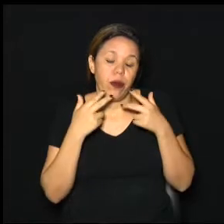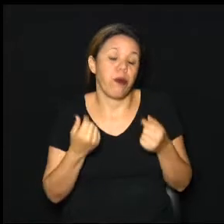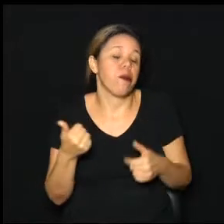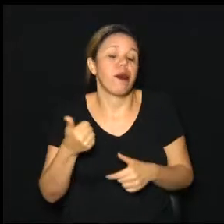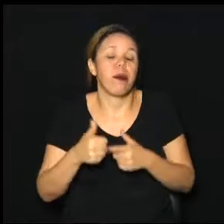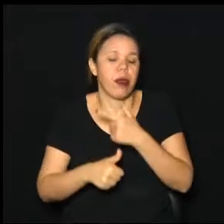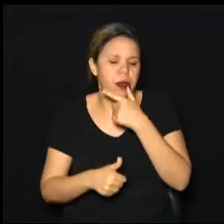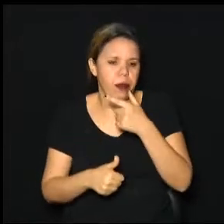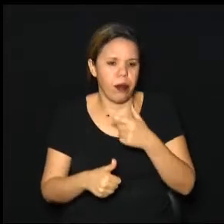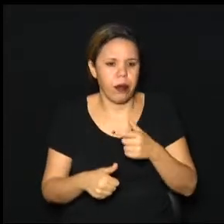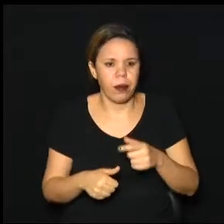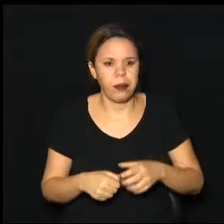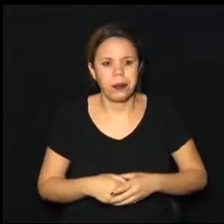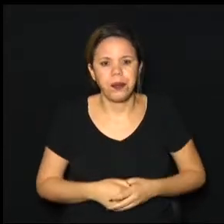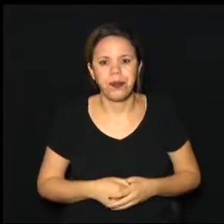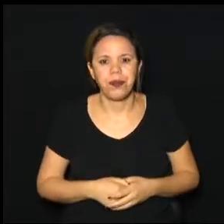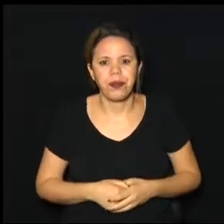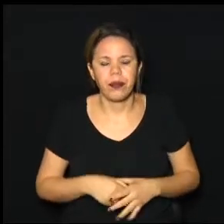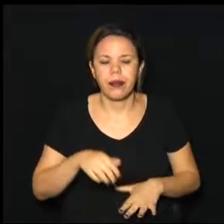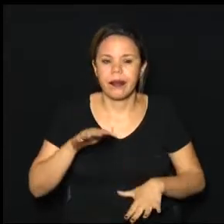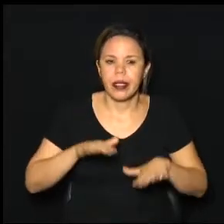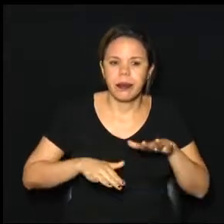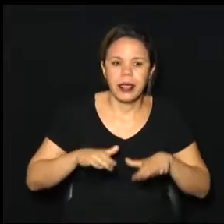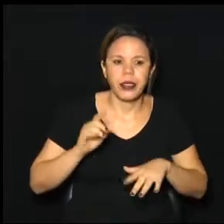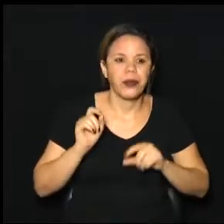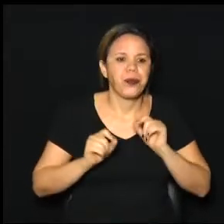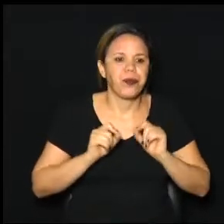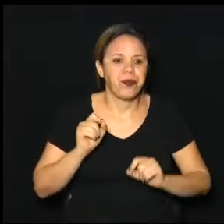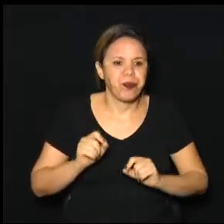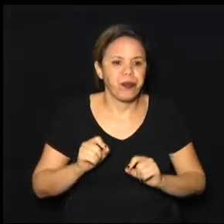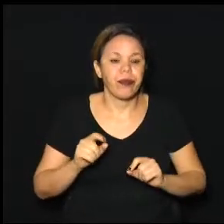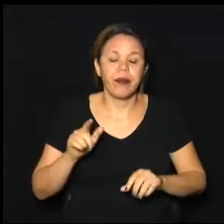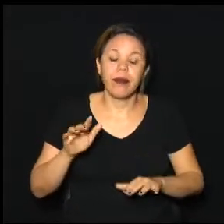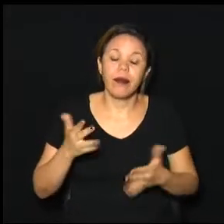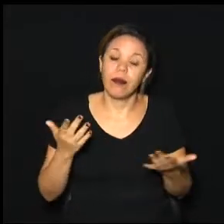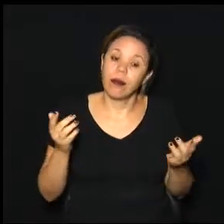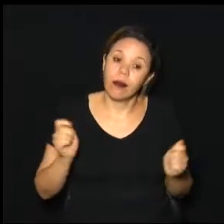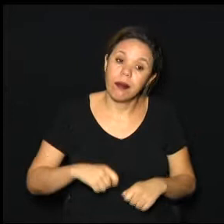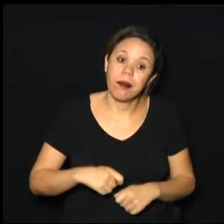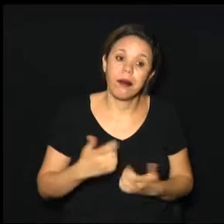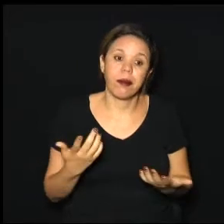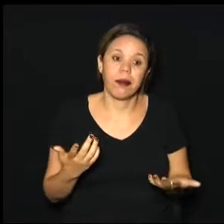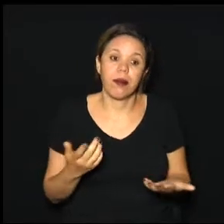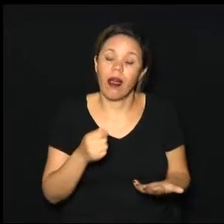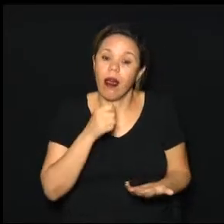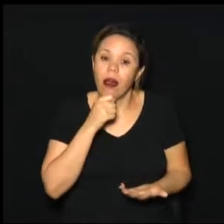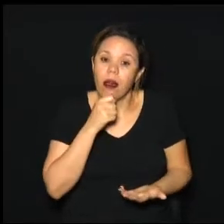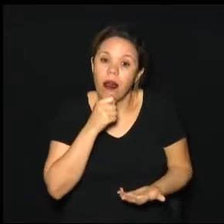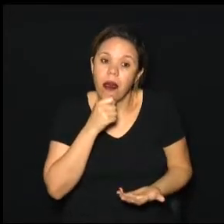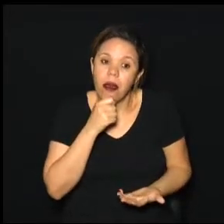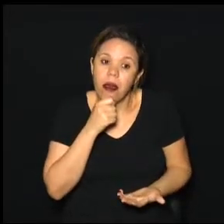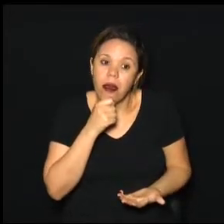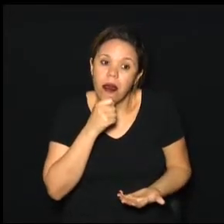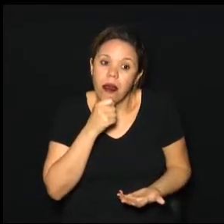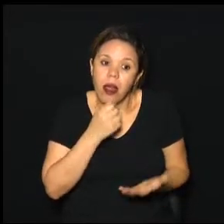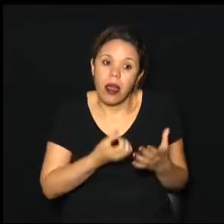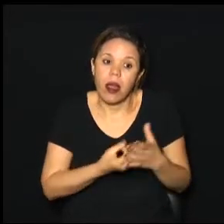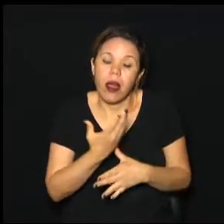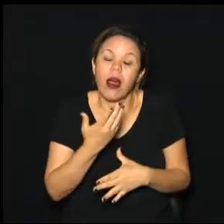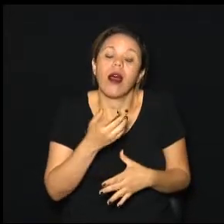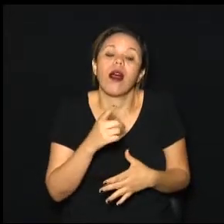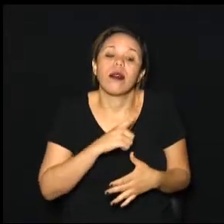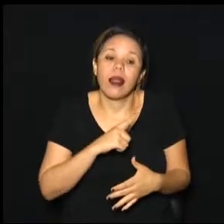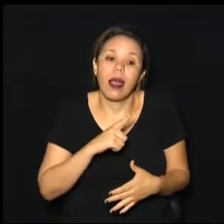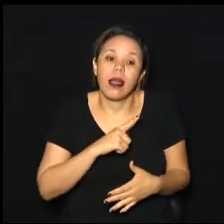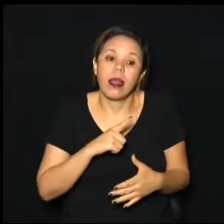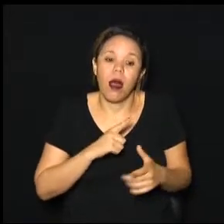Primeiro, faz diferença na medida em que é provável, não dá ainda para cravar, mas é provável que nós tenhamos